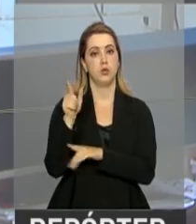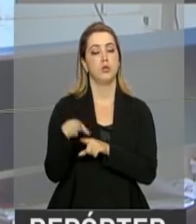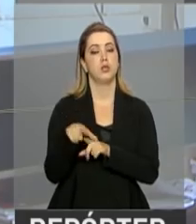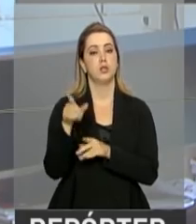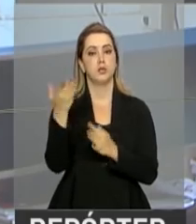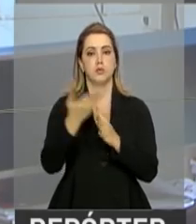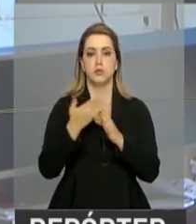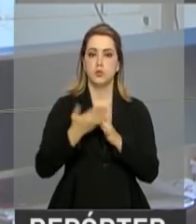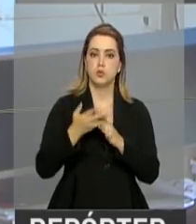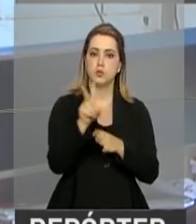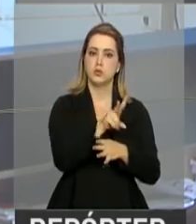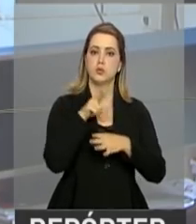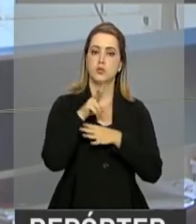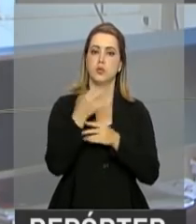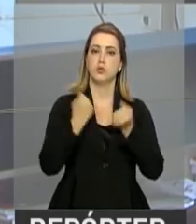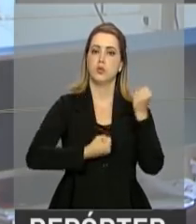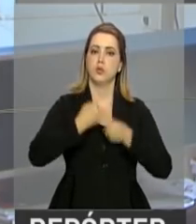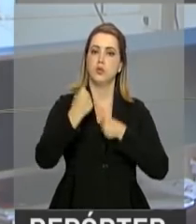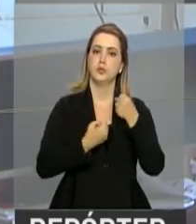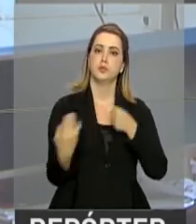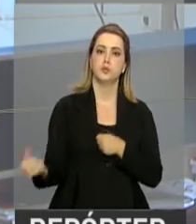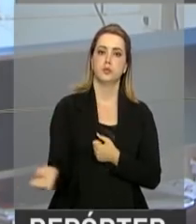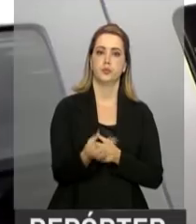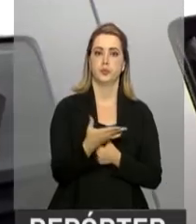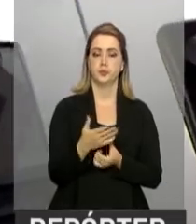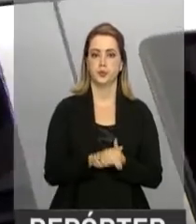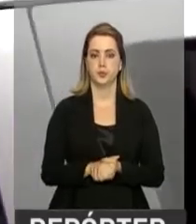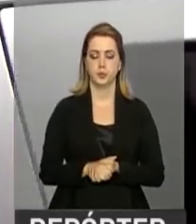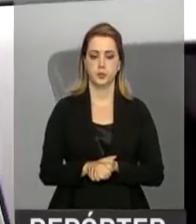de veículos novos e estimular a indústria nacional.